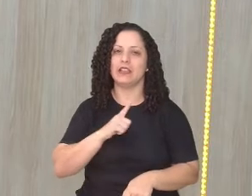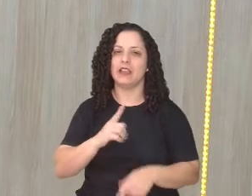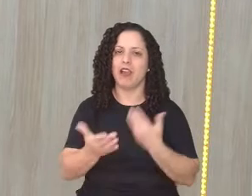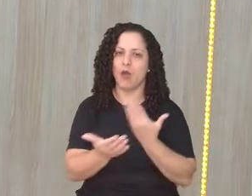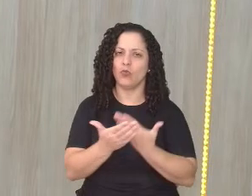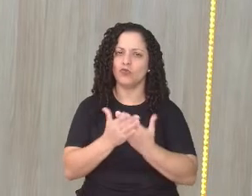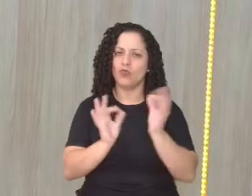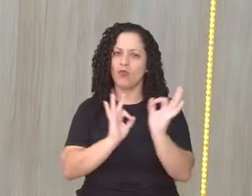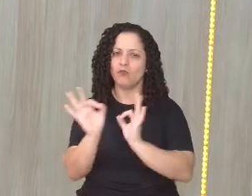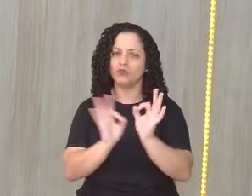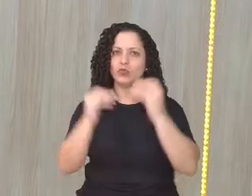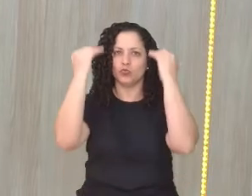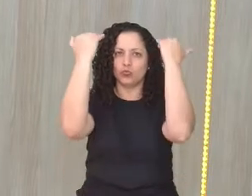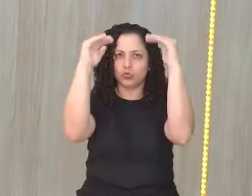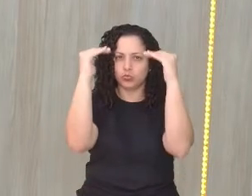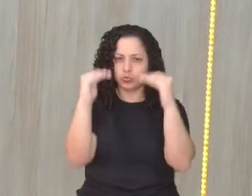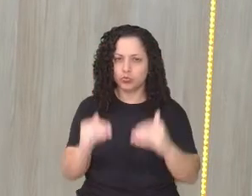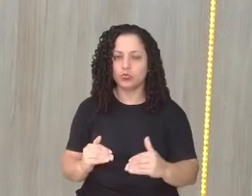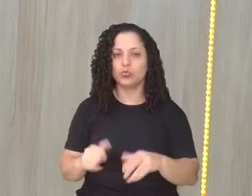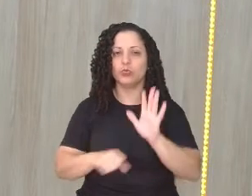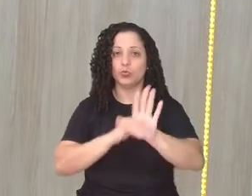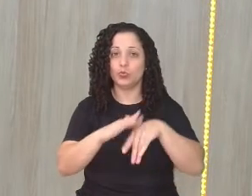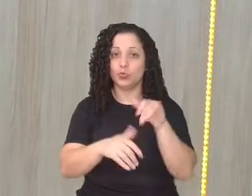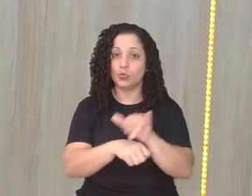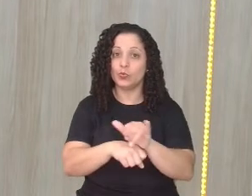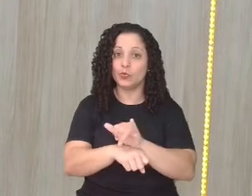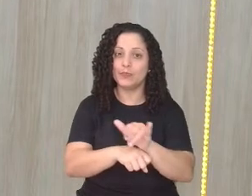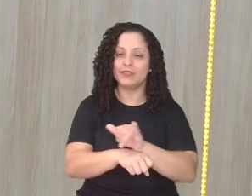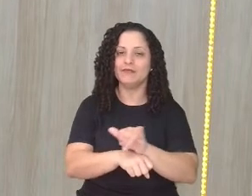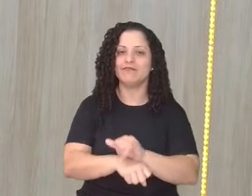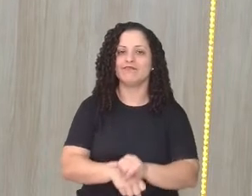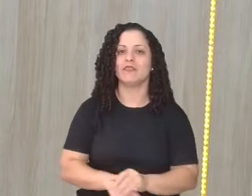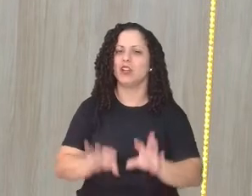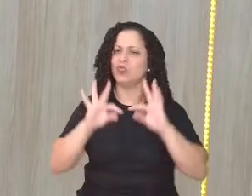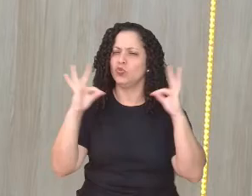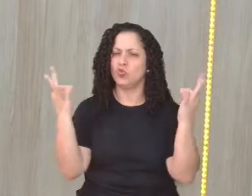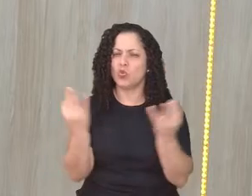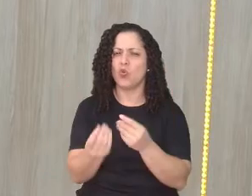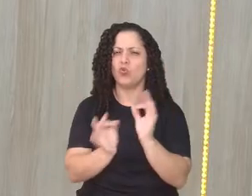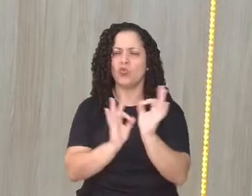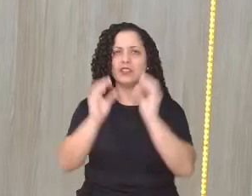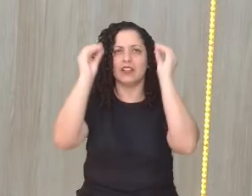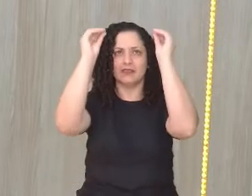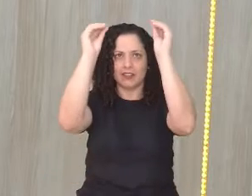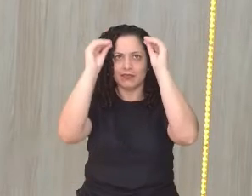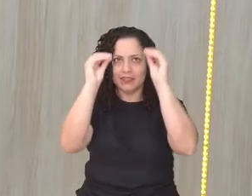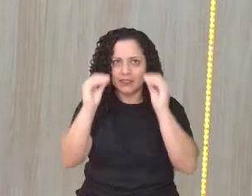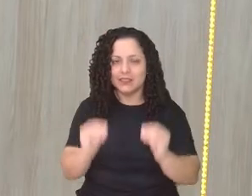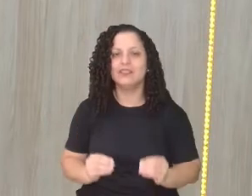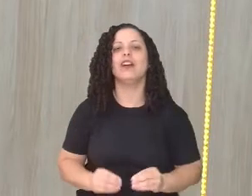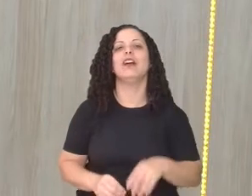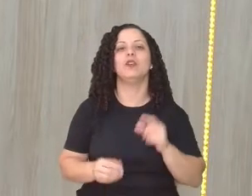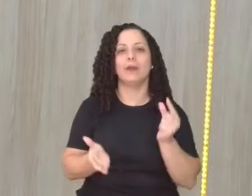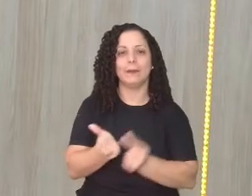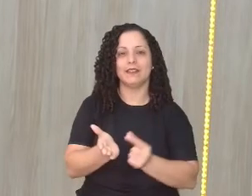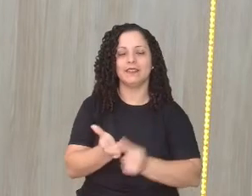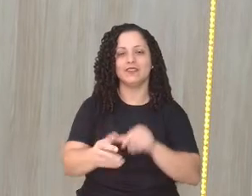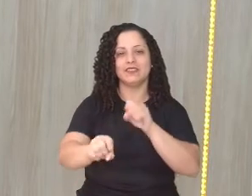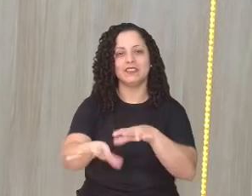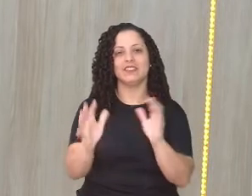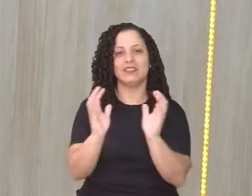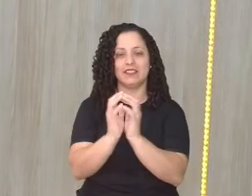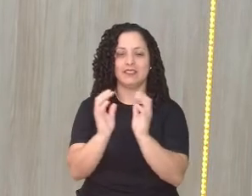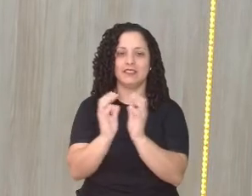YouTube. Depois que apresentamos as nossas aulas, elas estão lá disponíveis em um aplicativo Educa Recife. Você vai lá